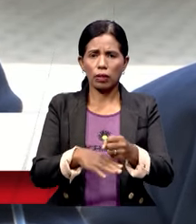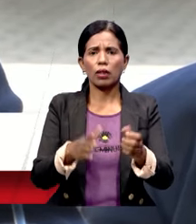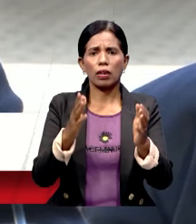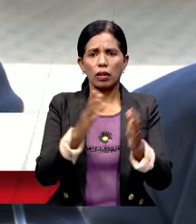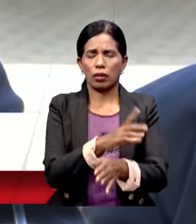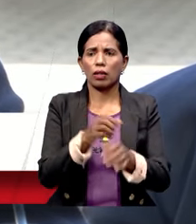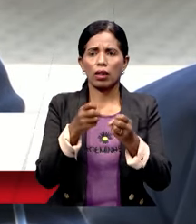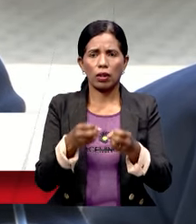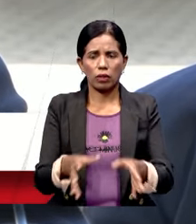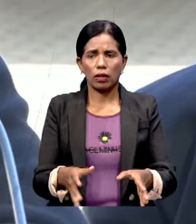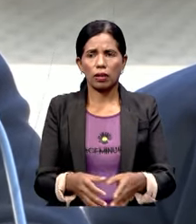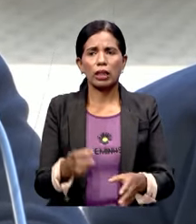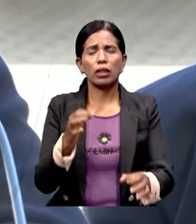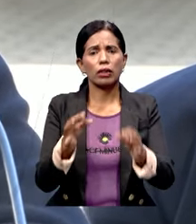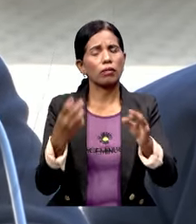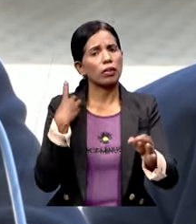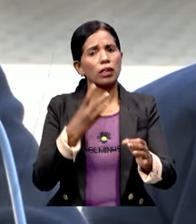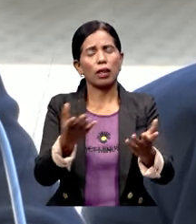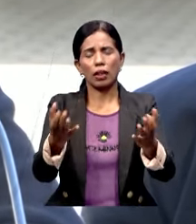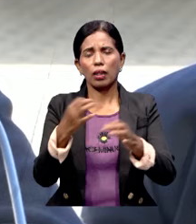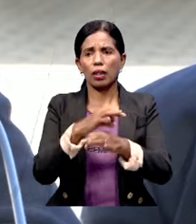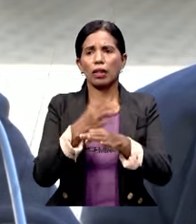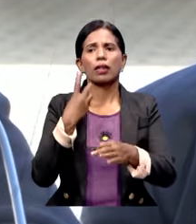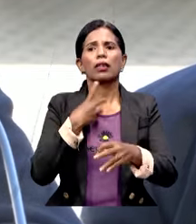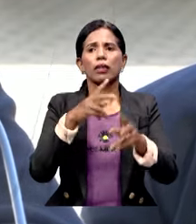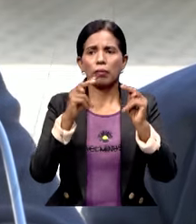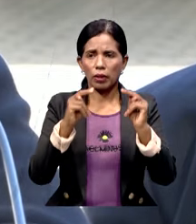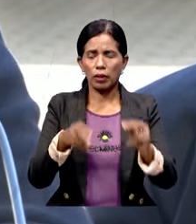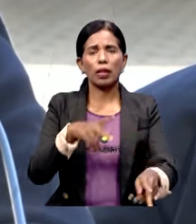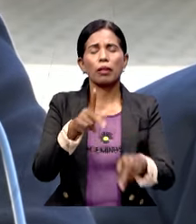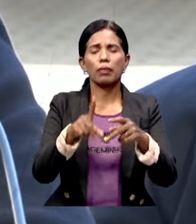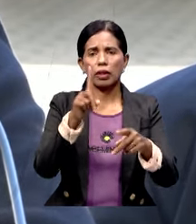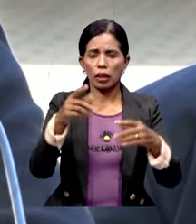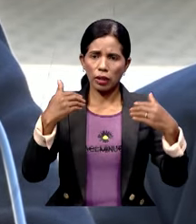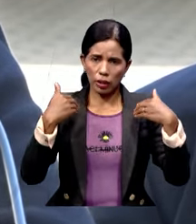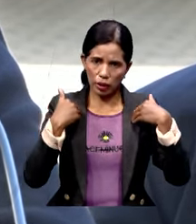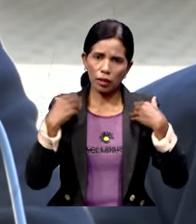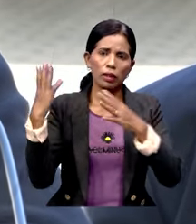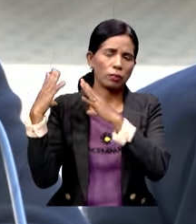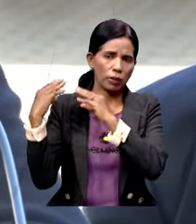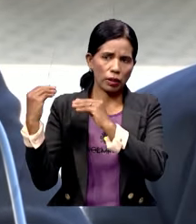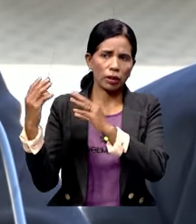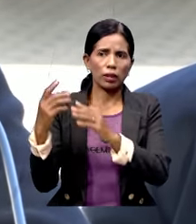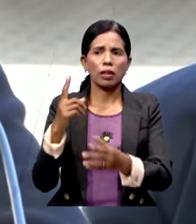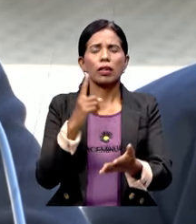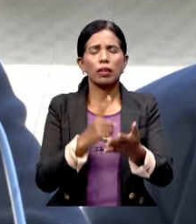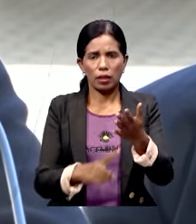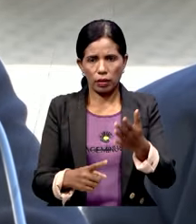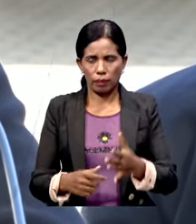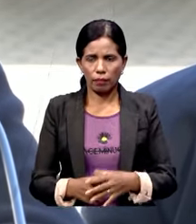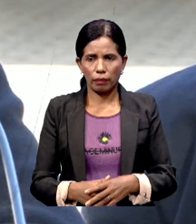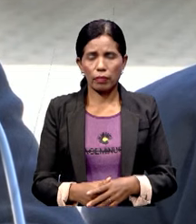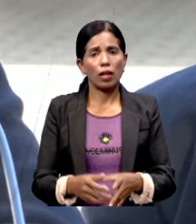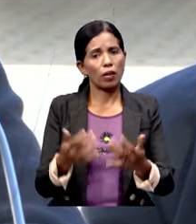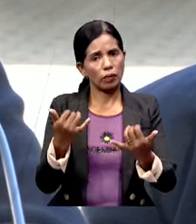ita akara hadia antau ita persida emai dan ne be experiencia. Experiencia maka saida.